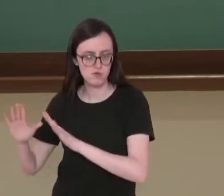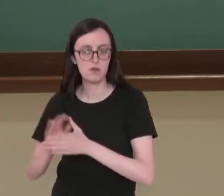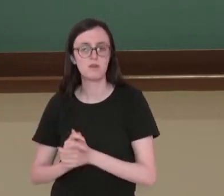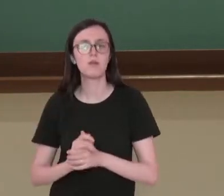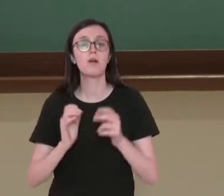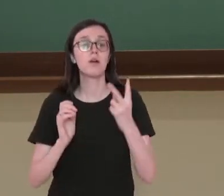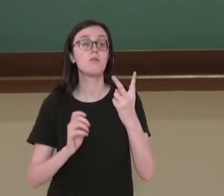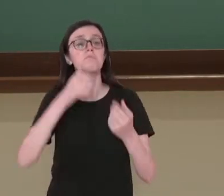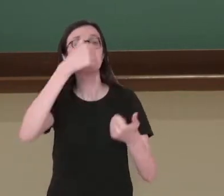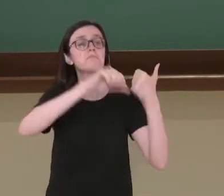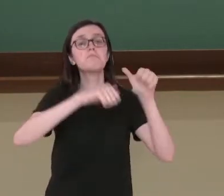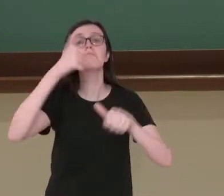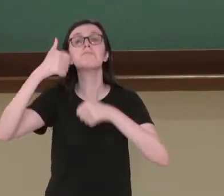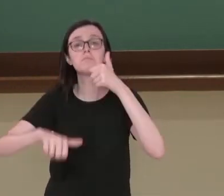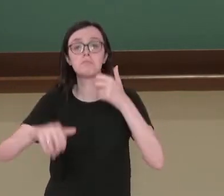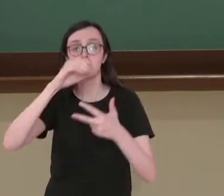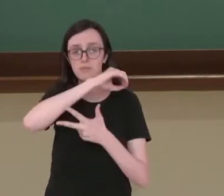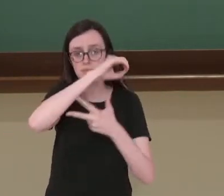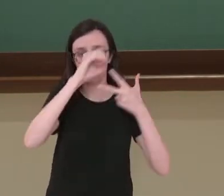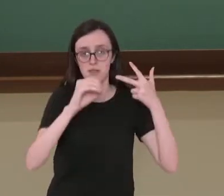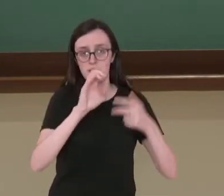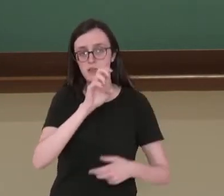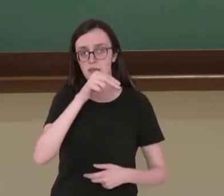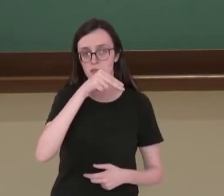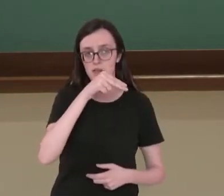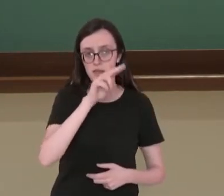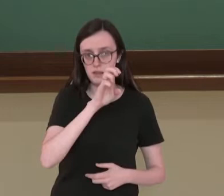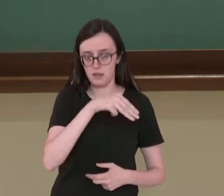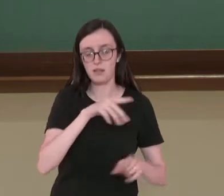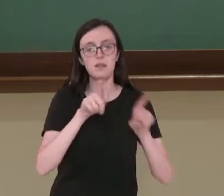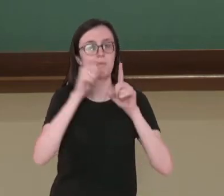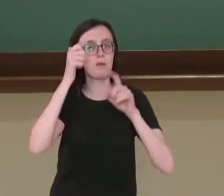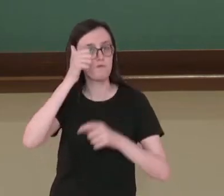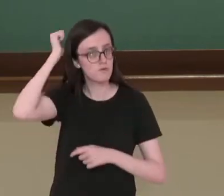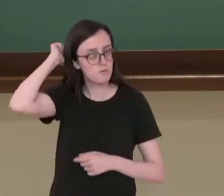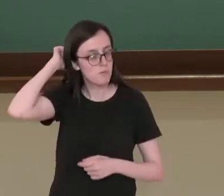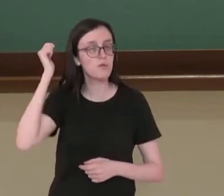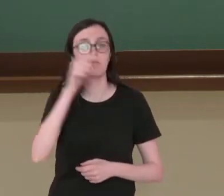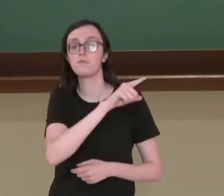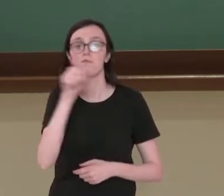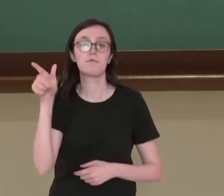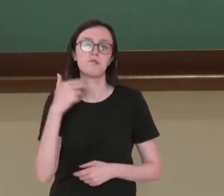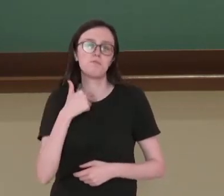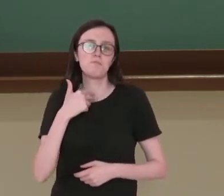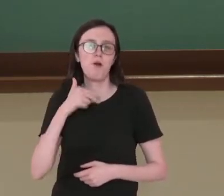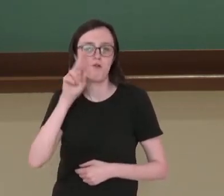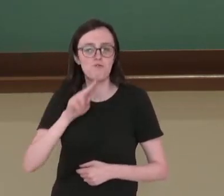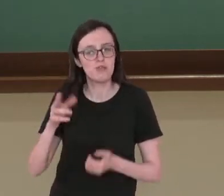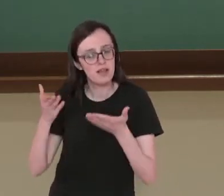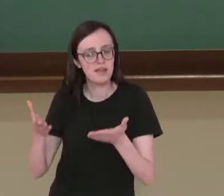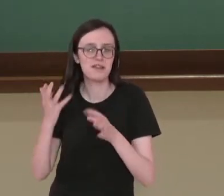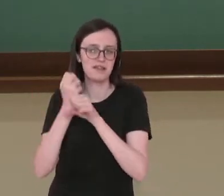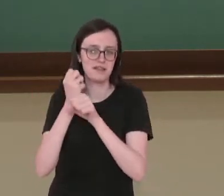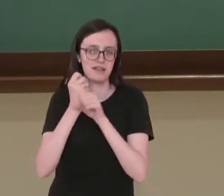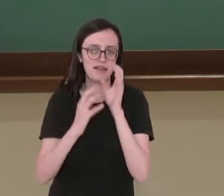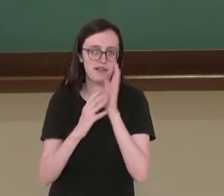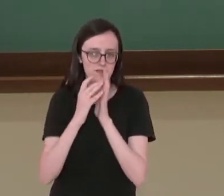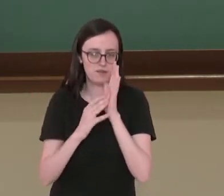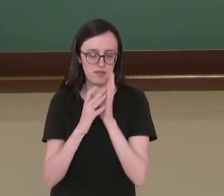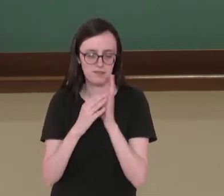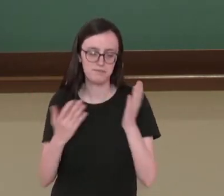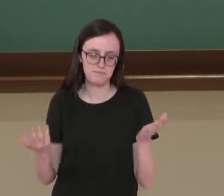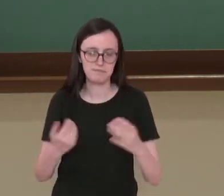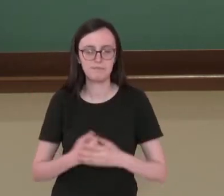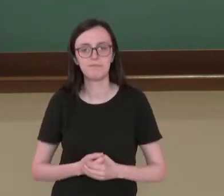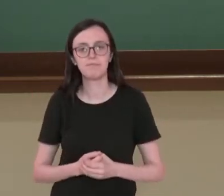é exatamente o Enem e o vestibular, aonde vocês não vão ter o recurso da utilização de